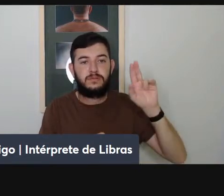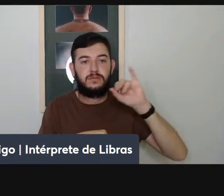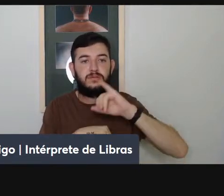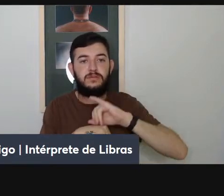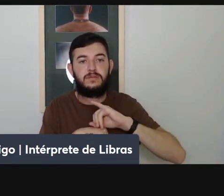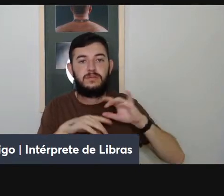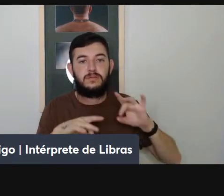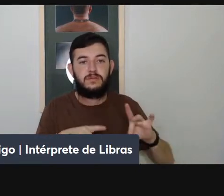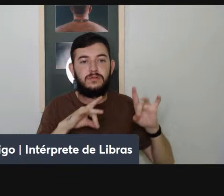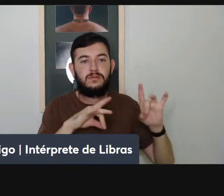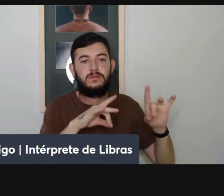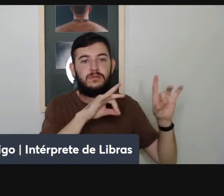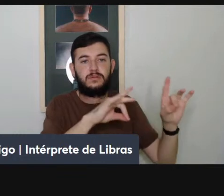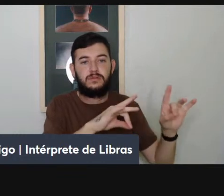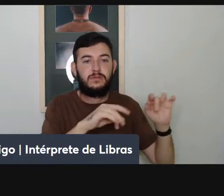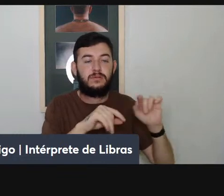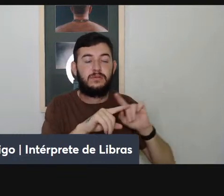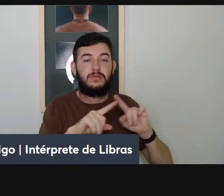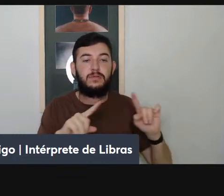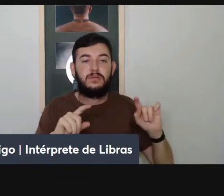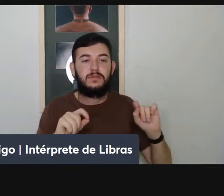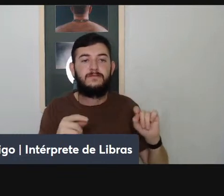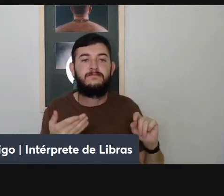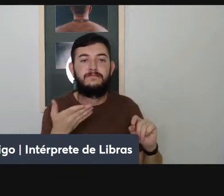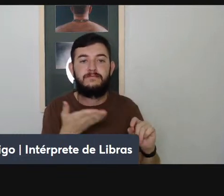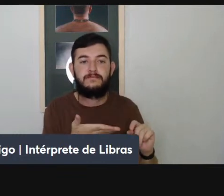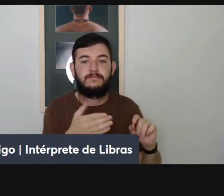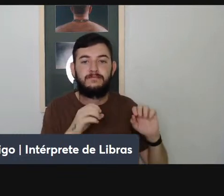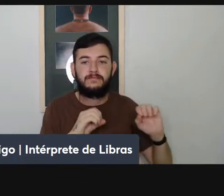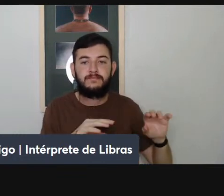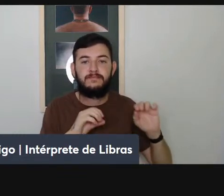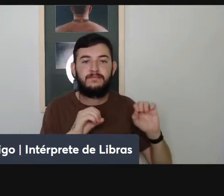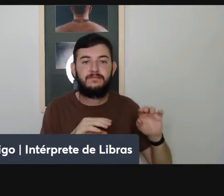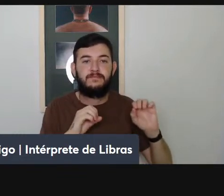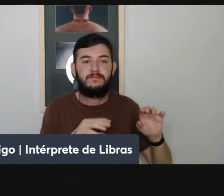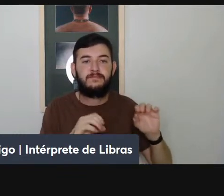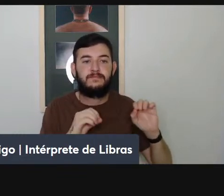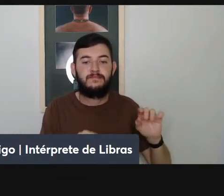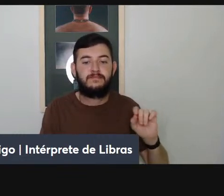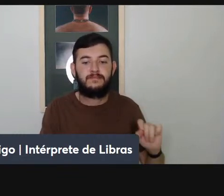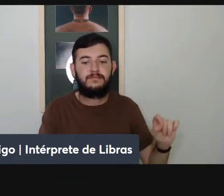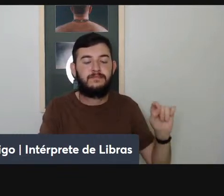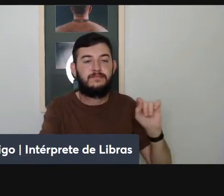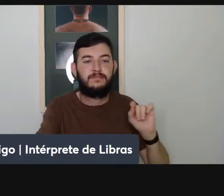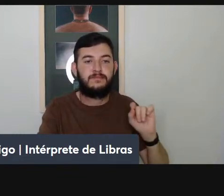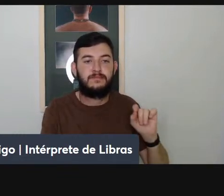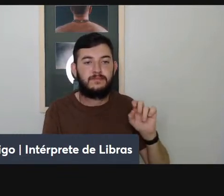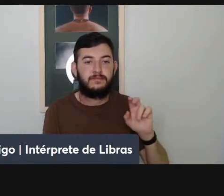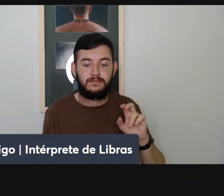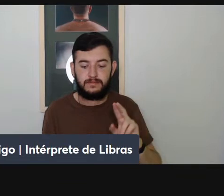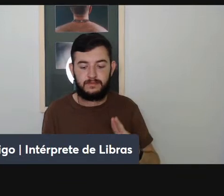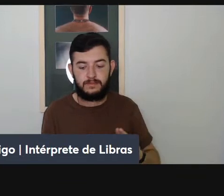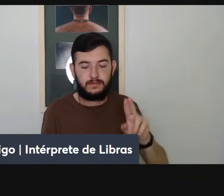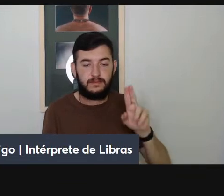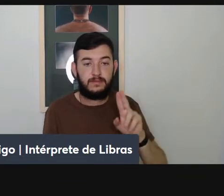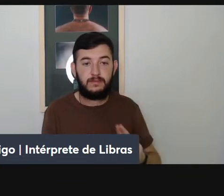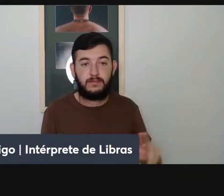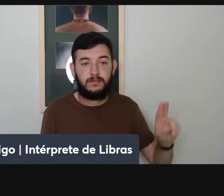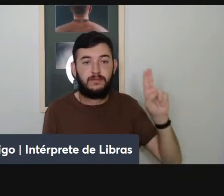seguida, ela lecionou por 3 anos na Flinders University, né? E